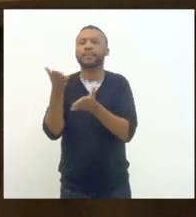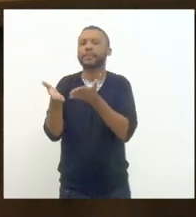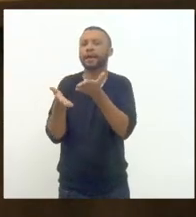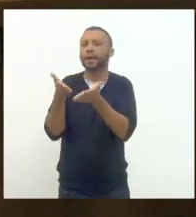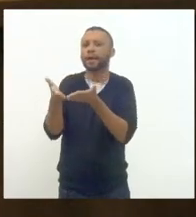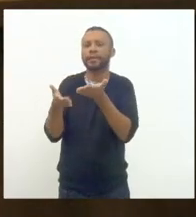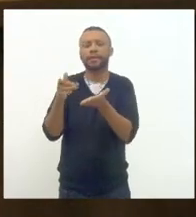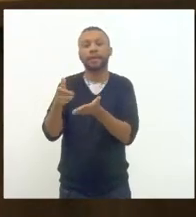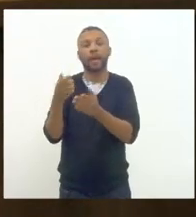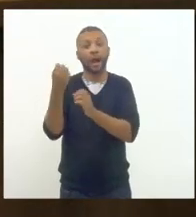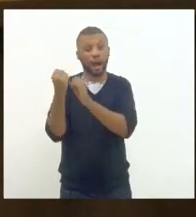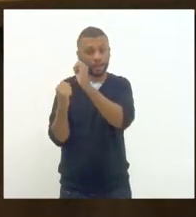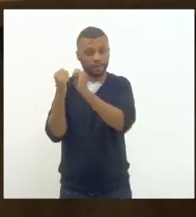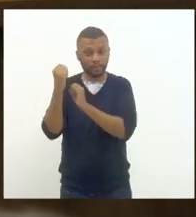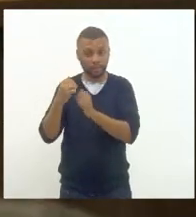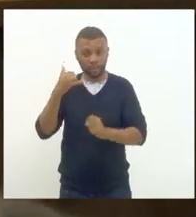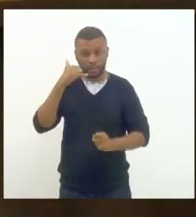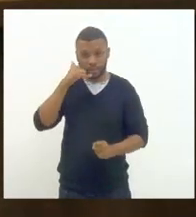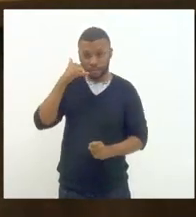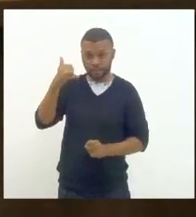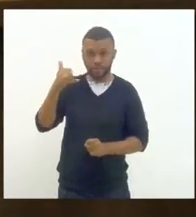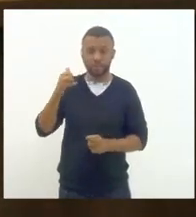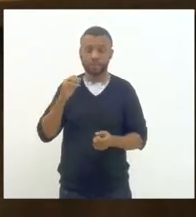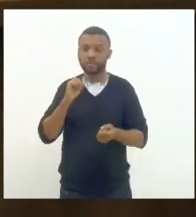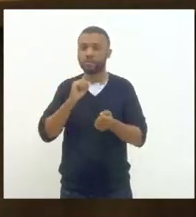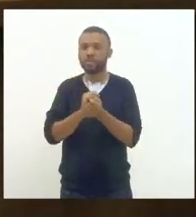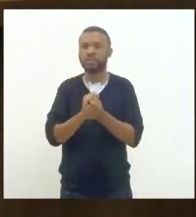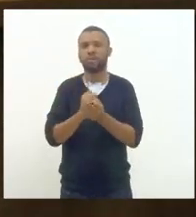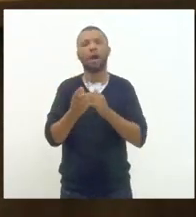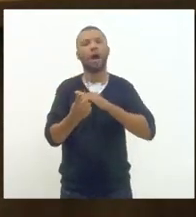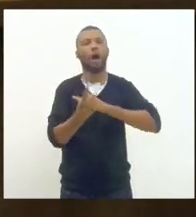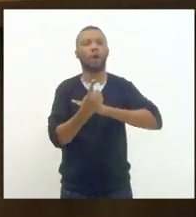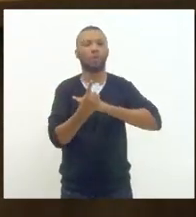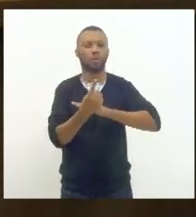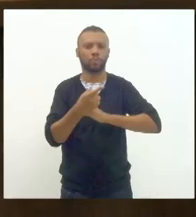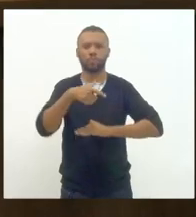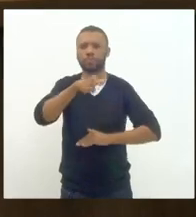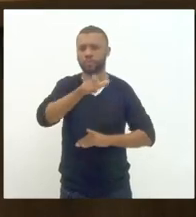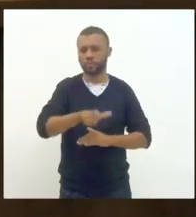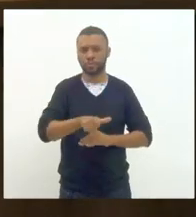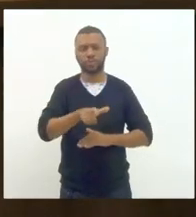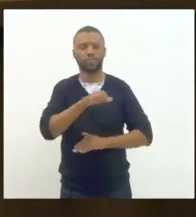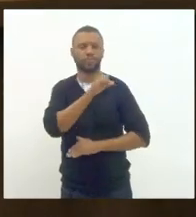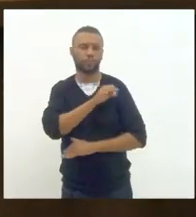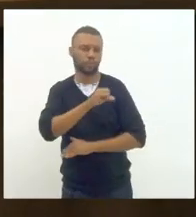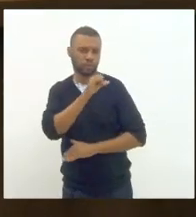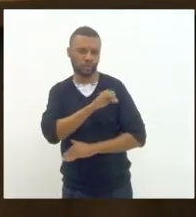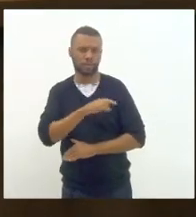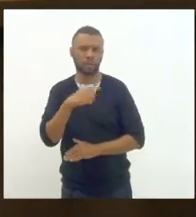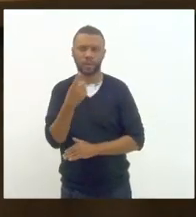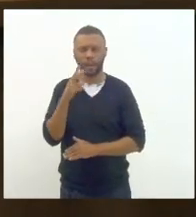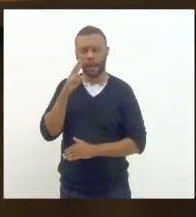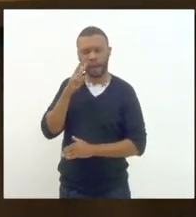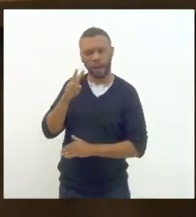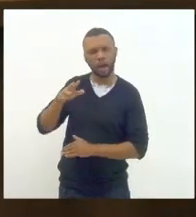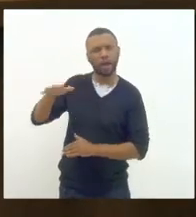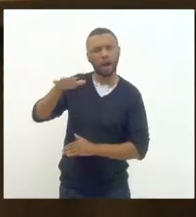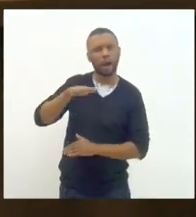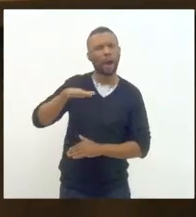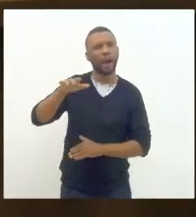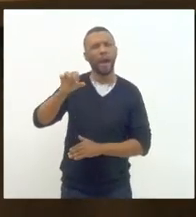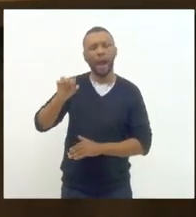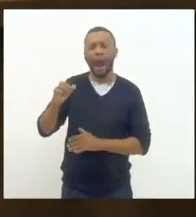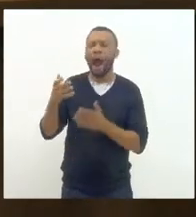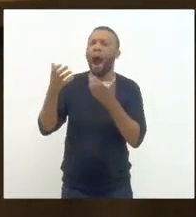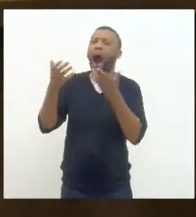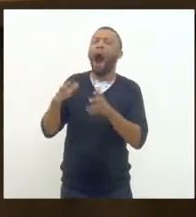que as operadoras dão junto ao consumidor no estado do Rio de Janeiro, para que elas vejam que, por mais que elas não